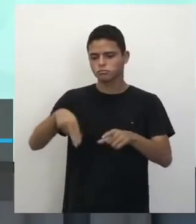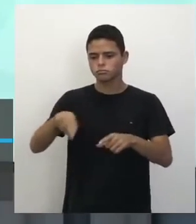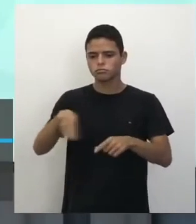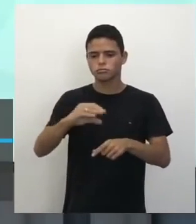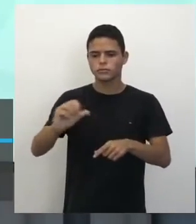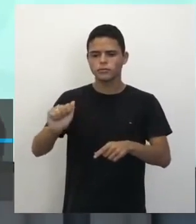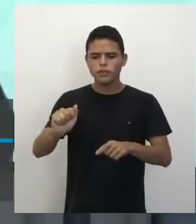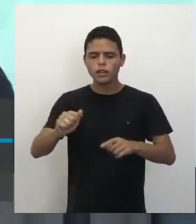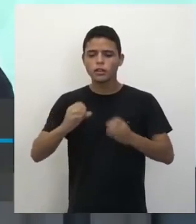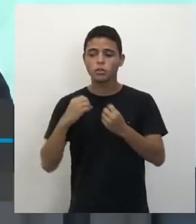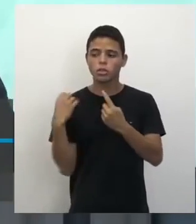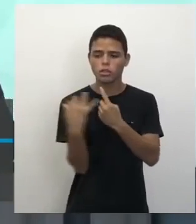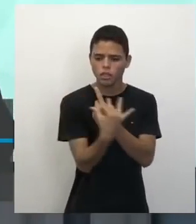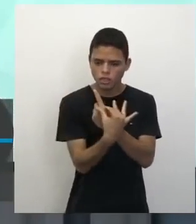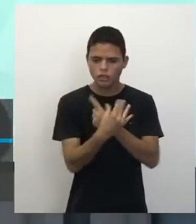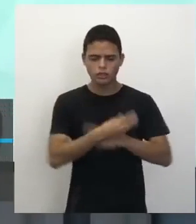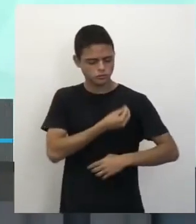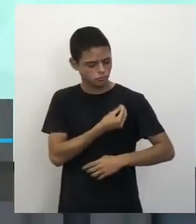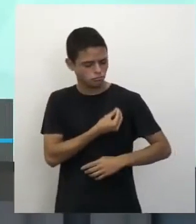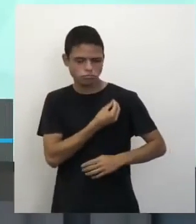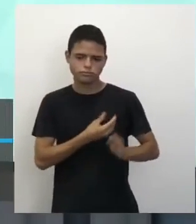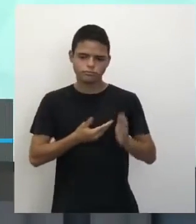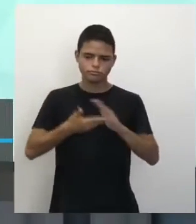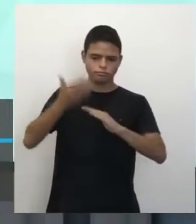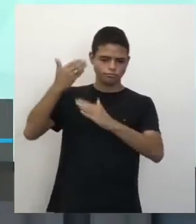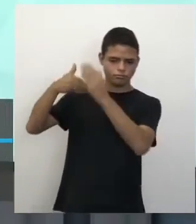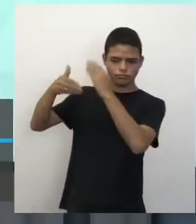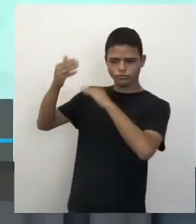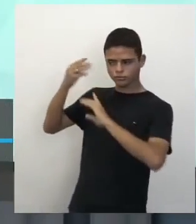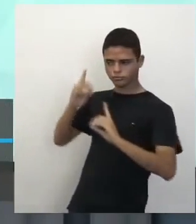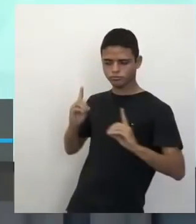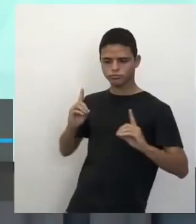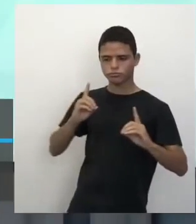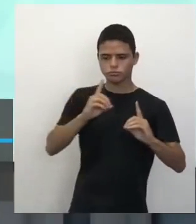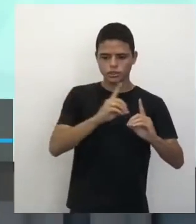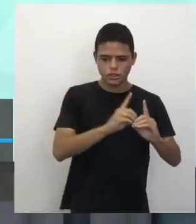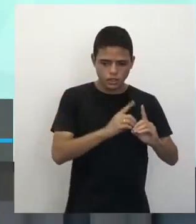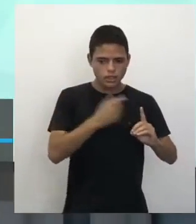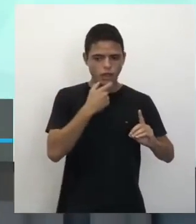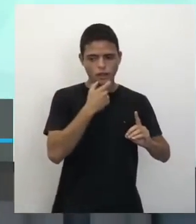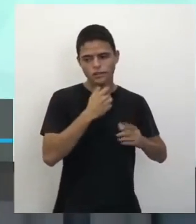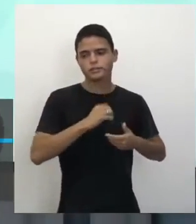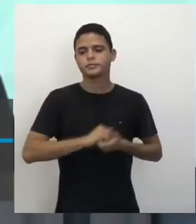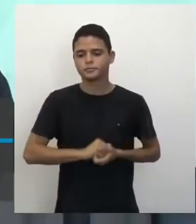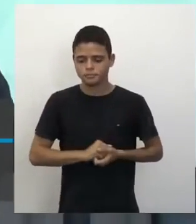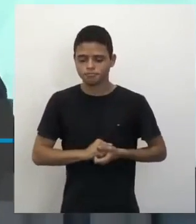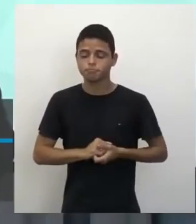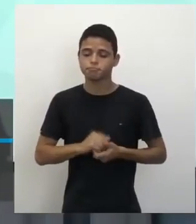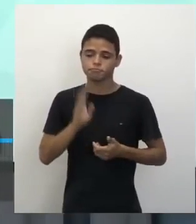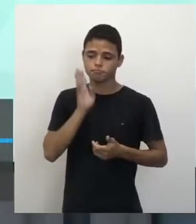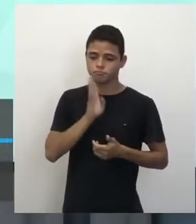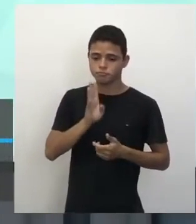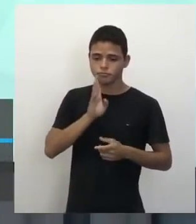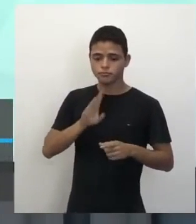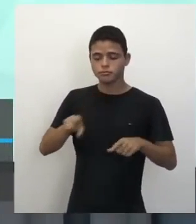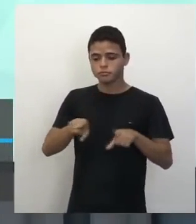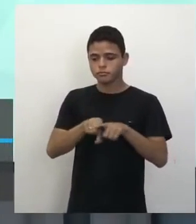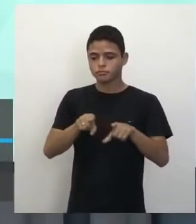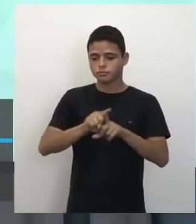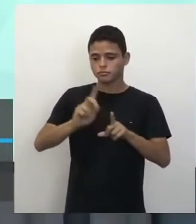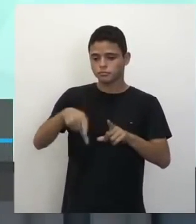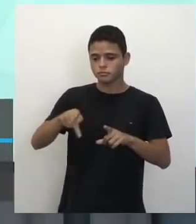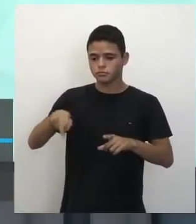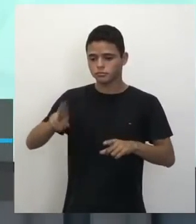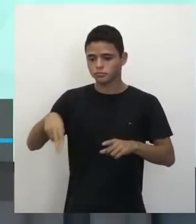que viveram na América antes da chegada dos europeus. Legal! Professor Hugo também traz a